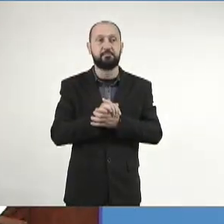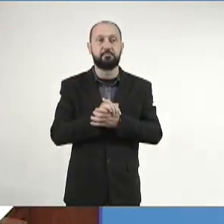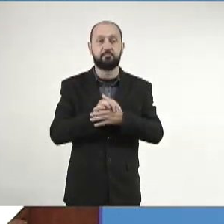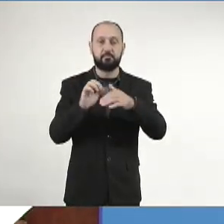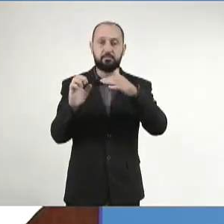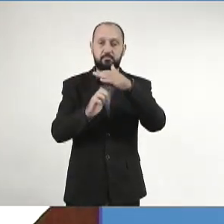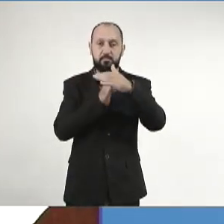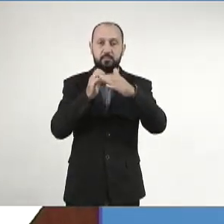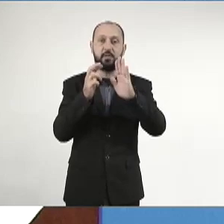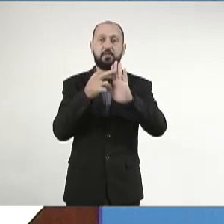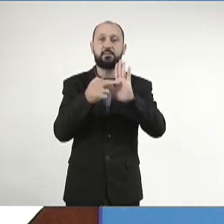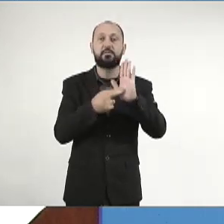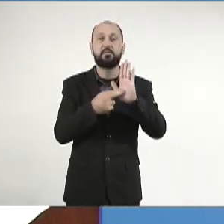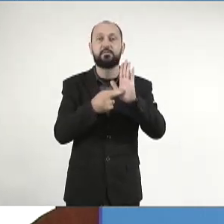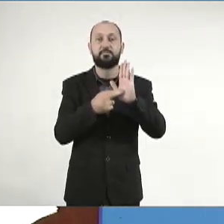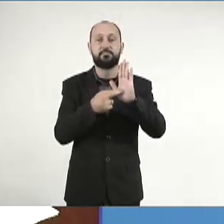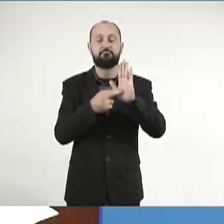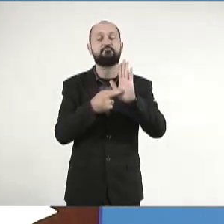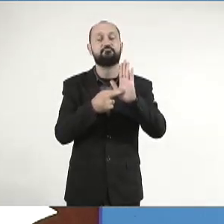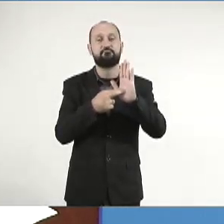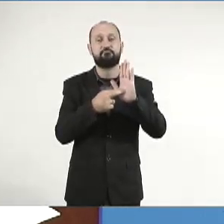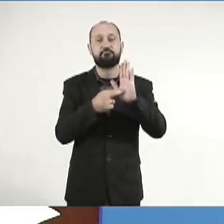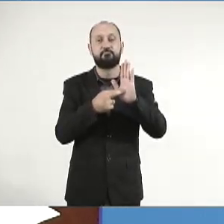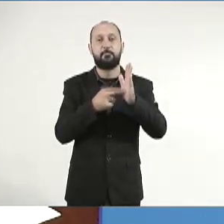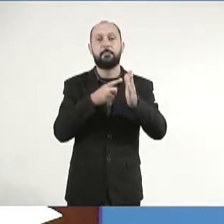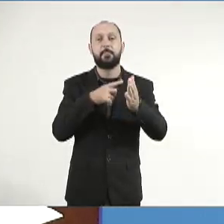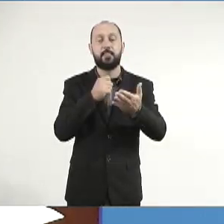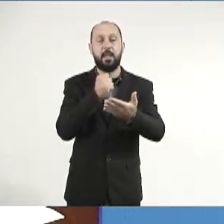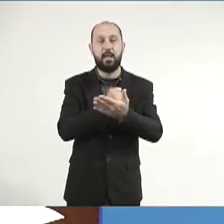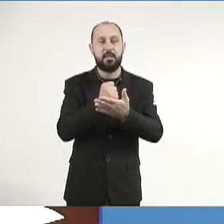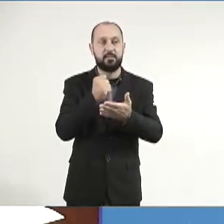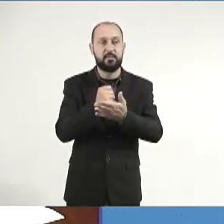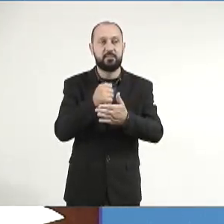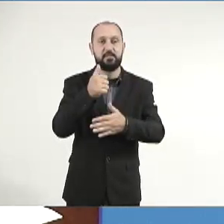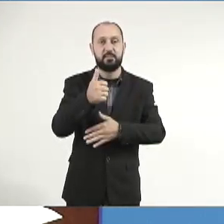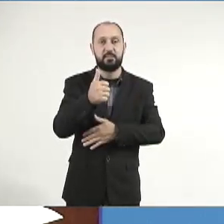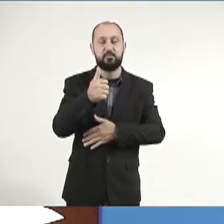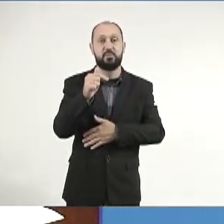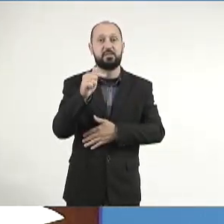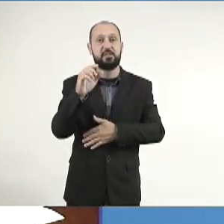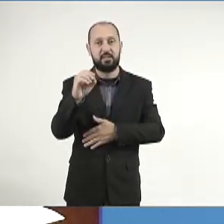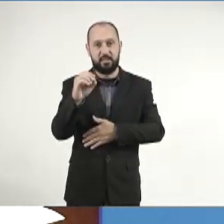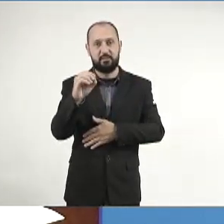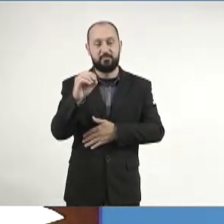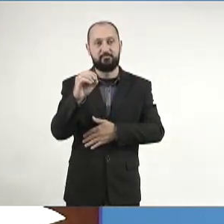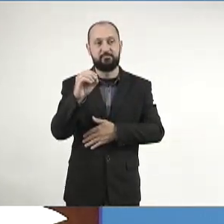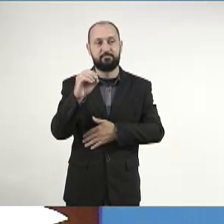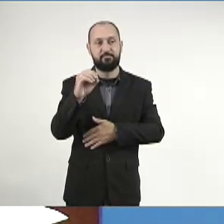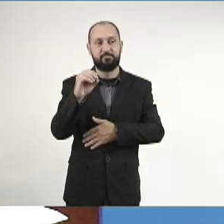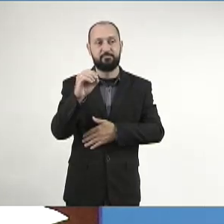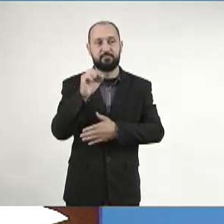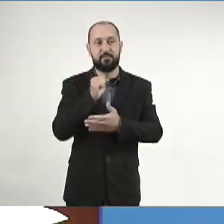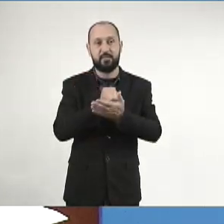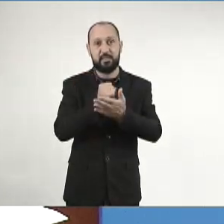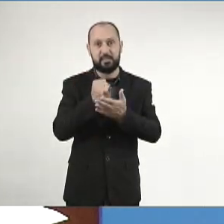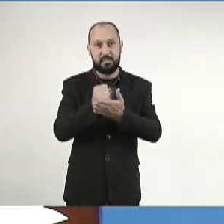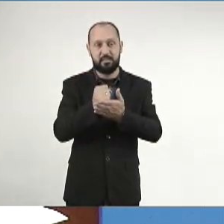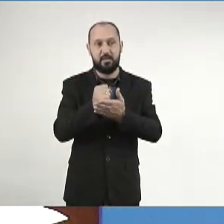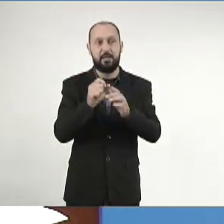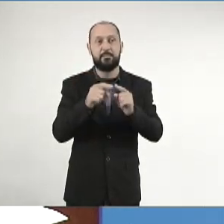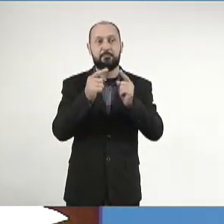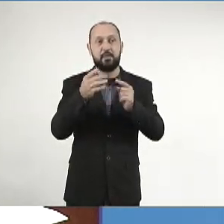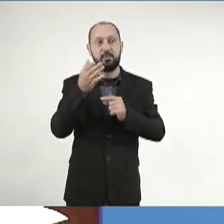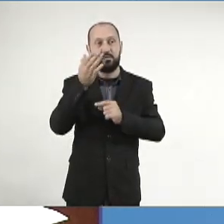empresas regulares têm cadastradas, tem 170. cadastradas, mas com